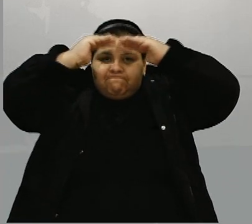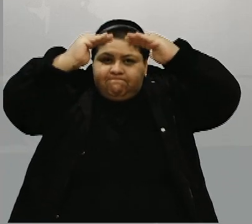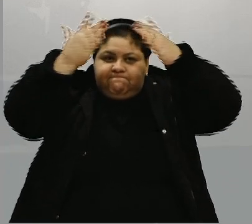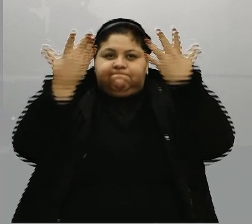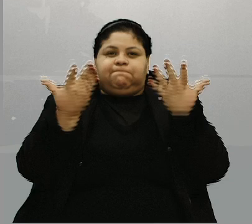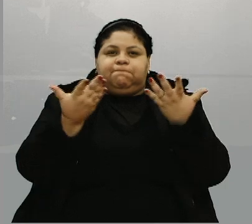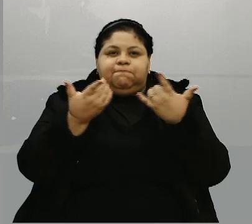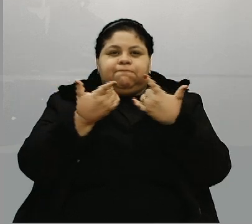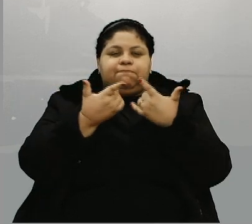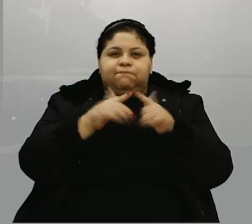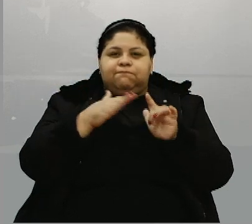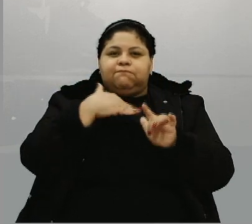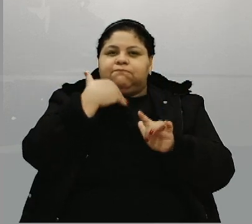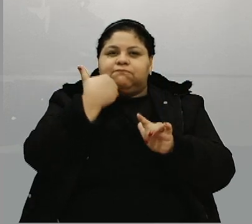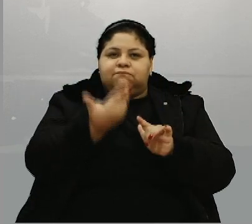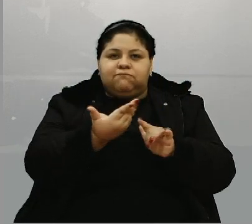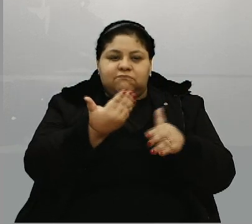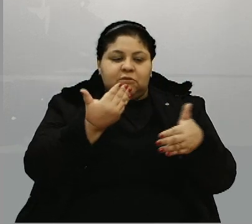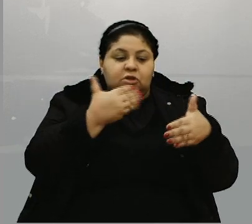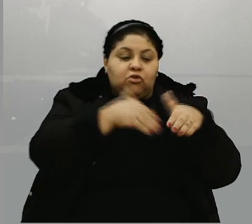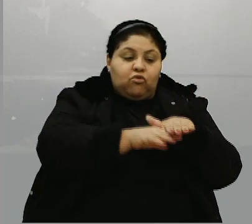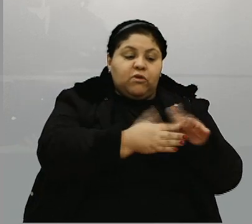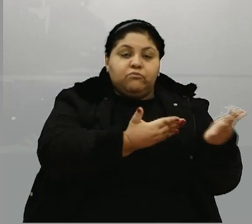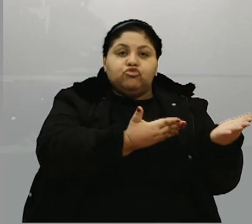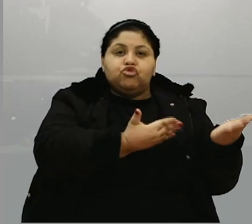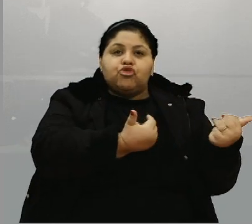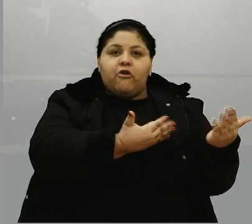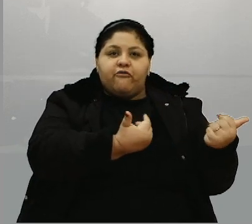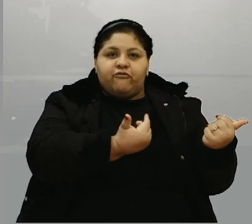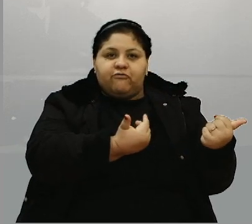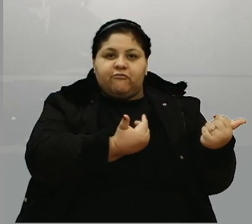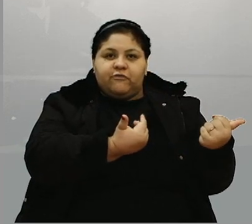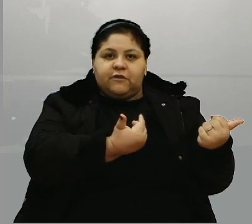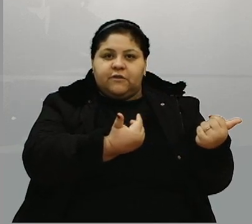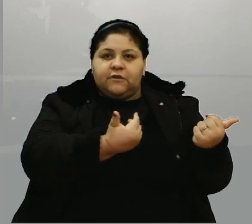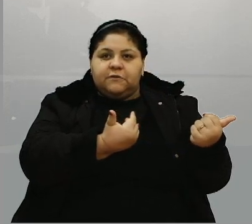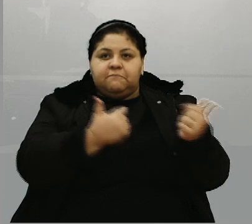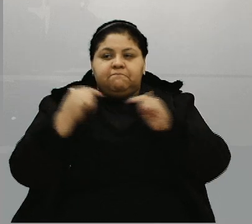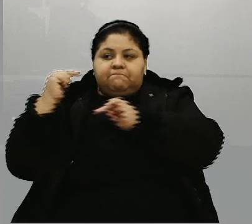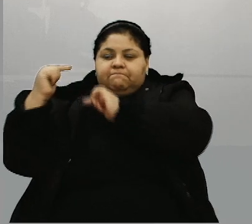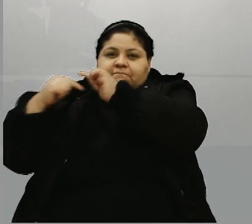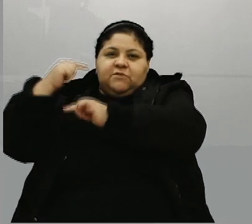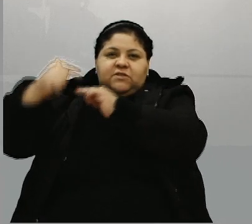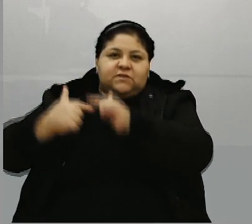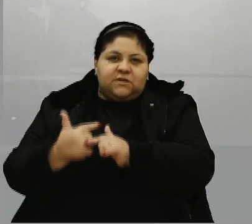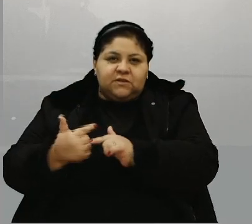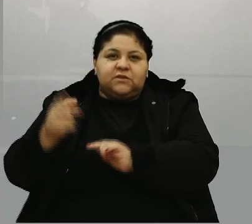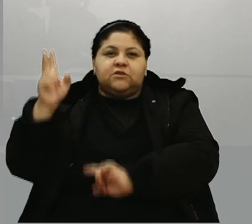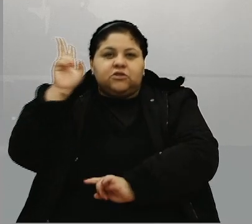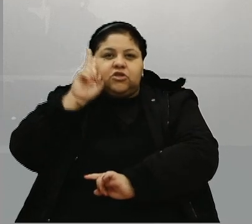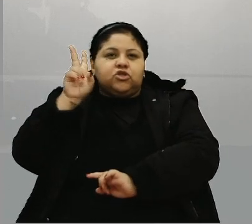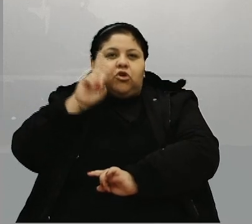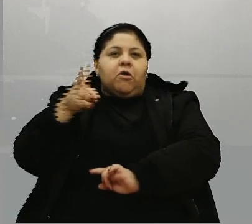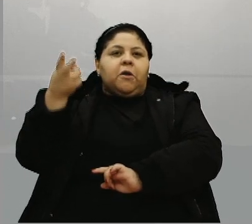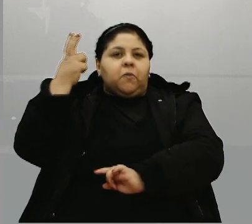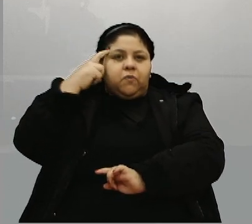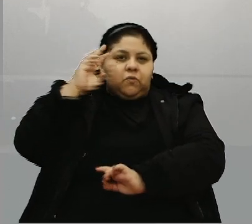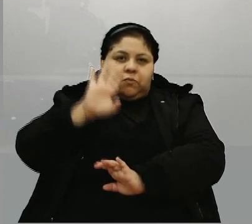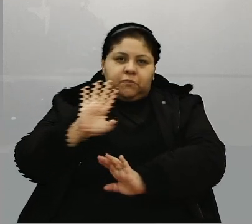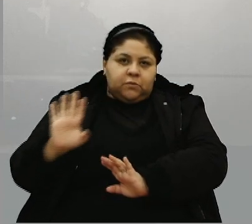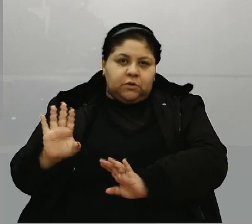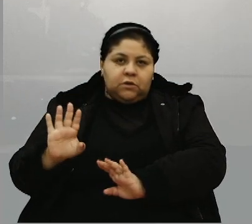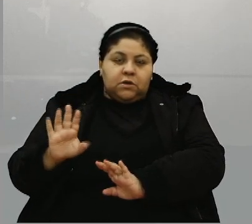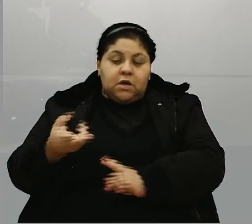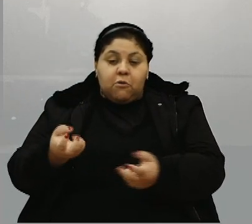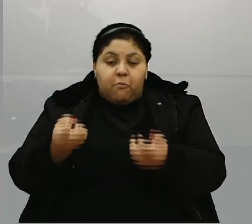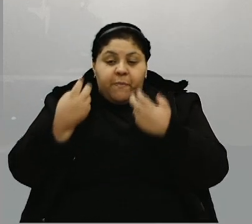mas de nada adianta se nós não incluirmos os jovens na nossa tradição, na nossa história e na nossa cultura. O que eu